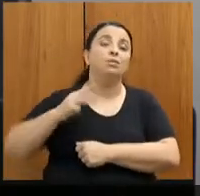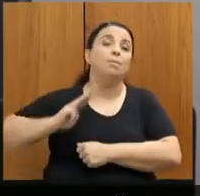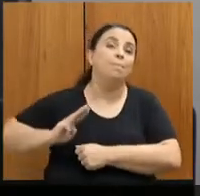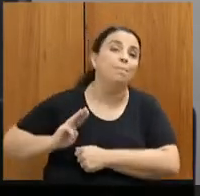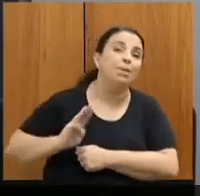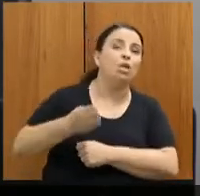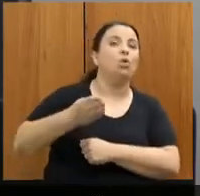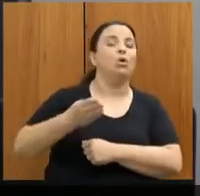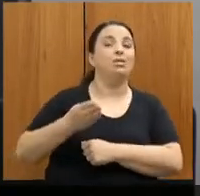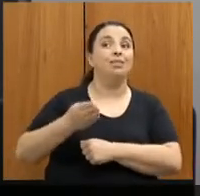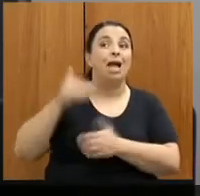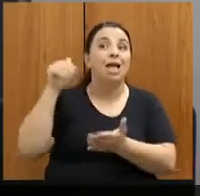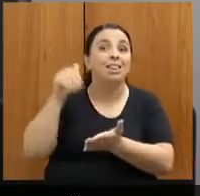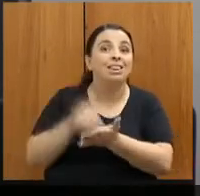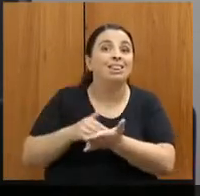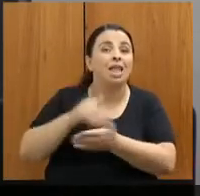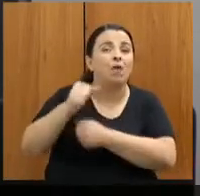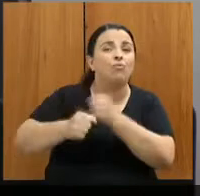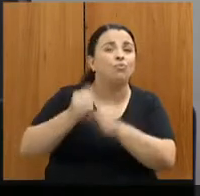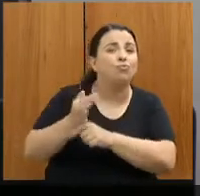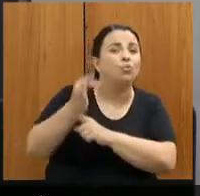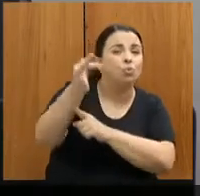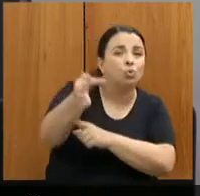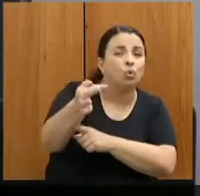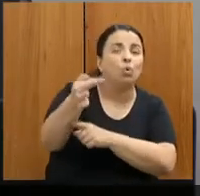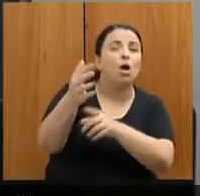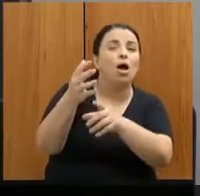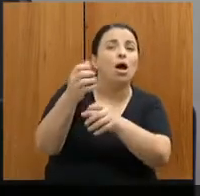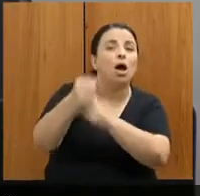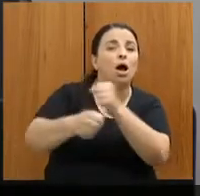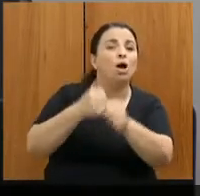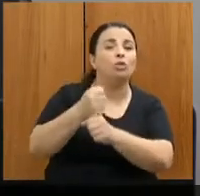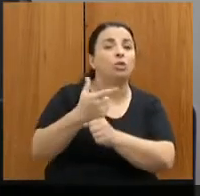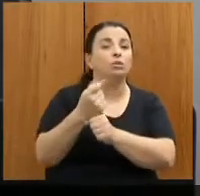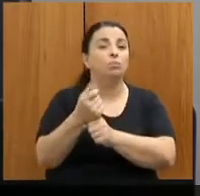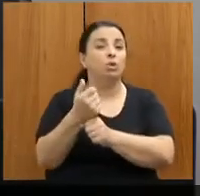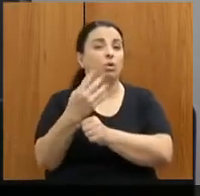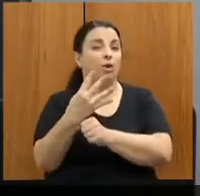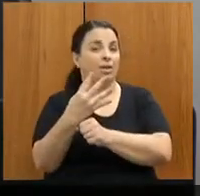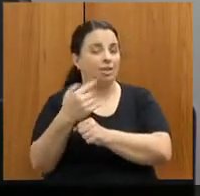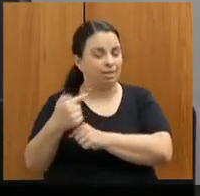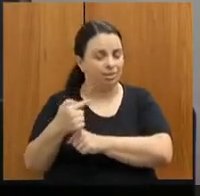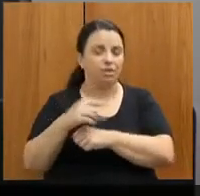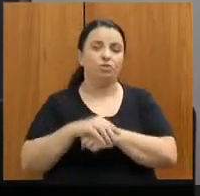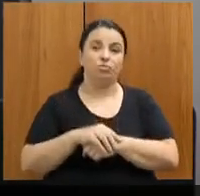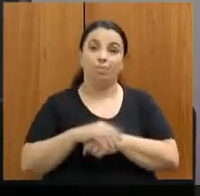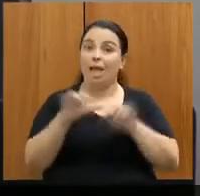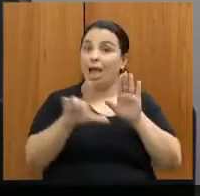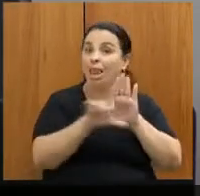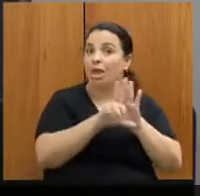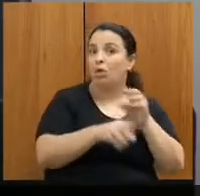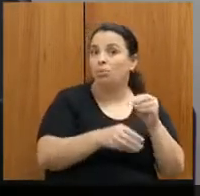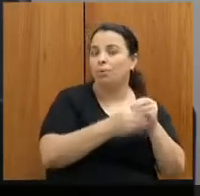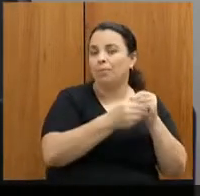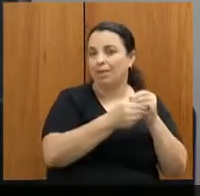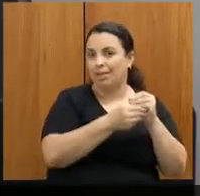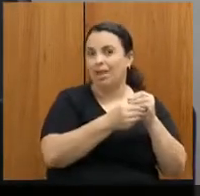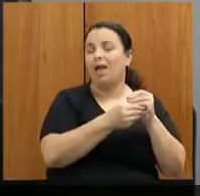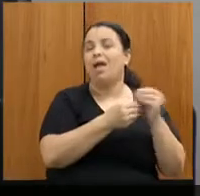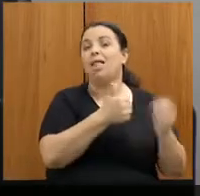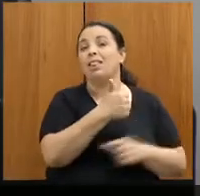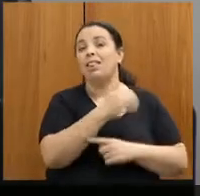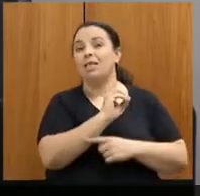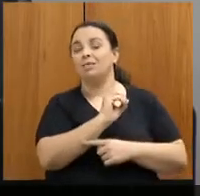e pela hipótese do artigo 23 da lei complementar 178 o estado pagaria